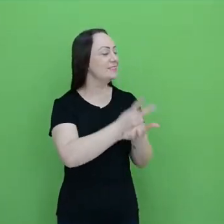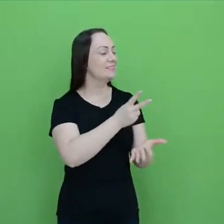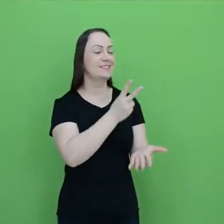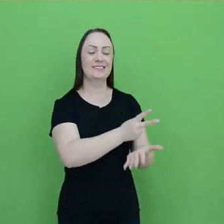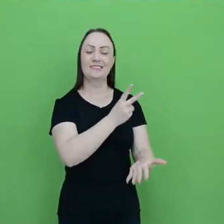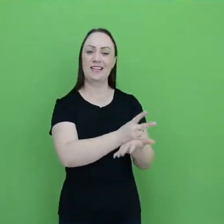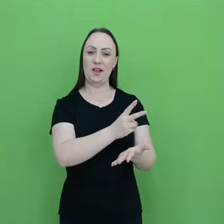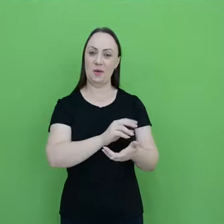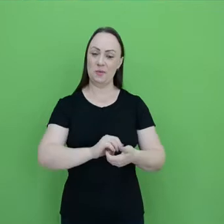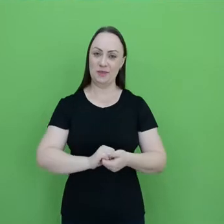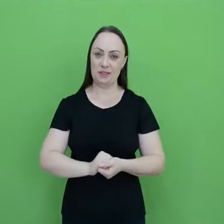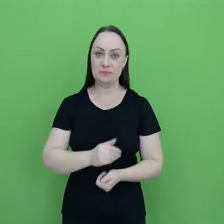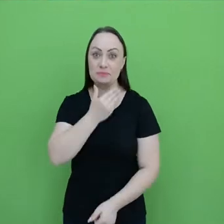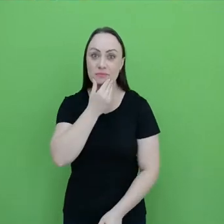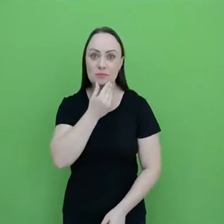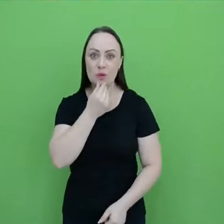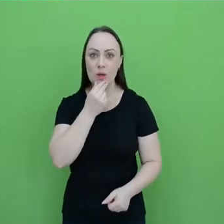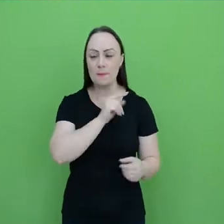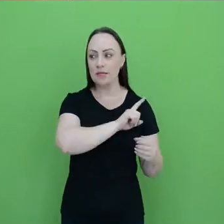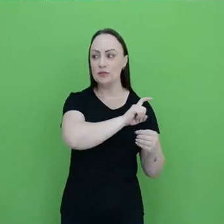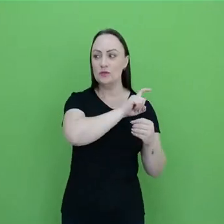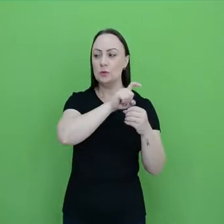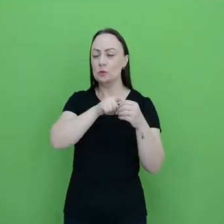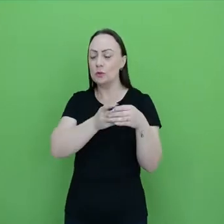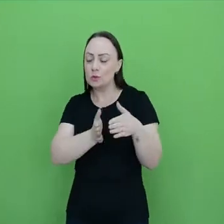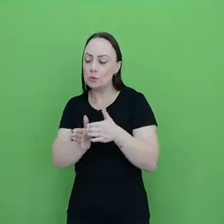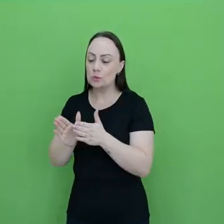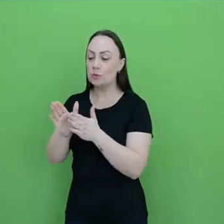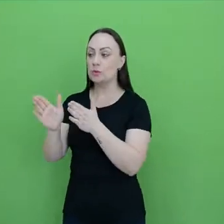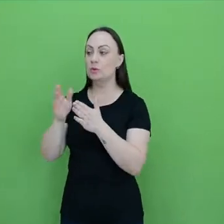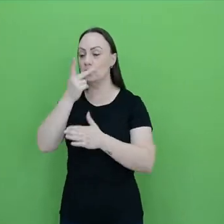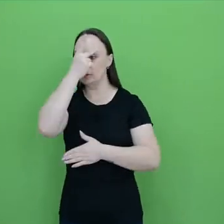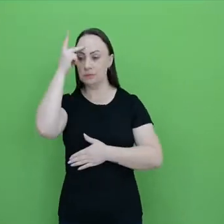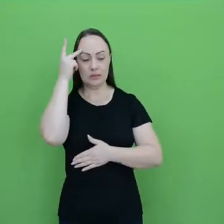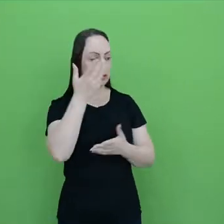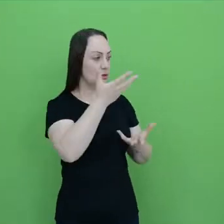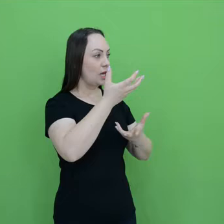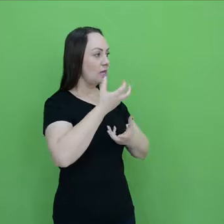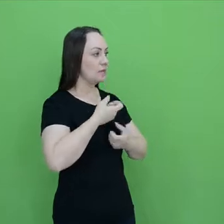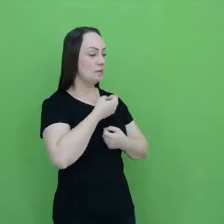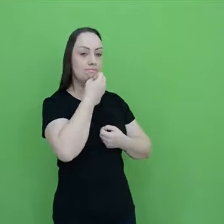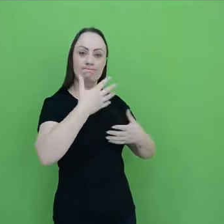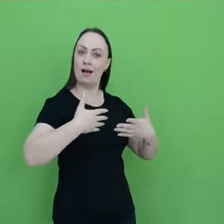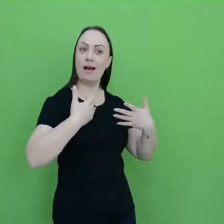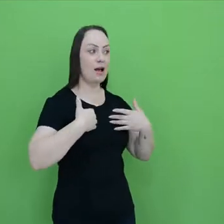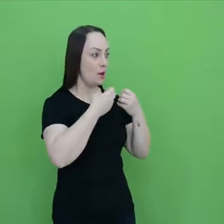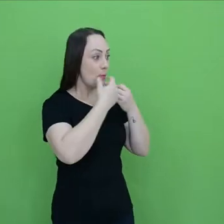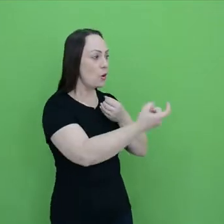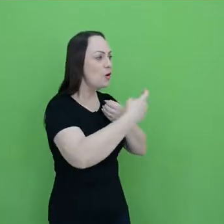sempre. O rapaz fez o caminho de volta e foi recebido pelo seu povo com